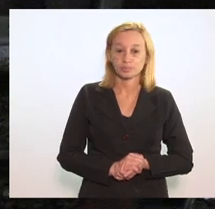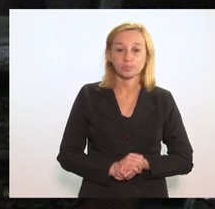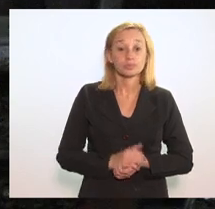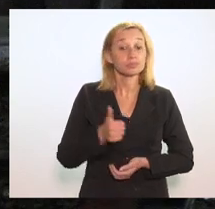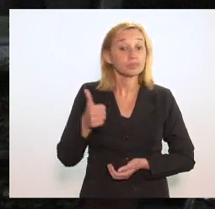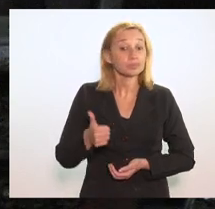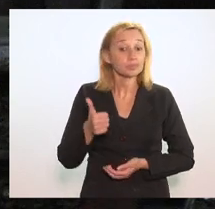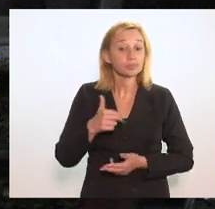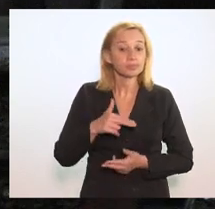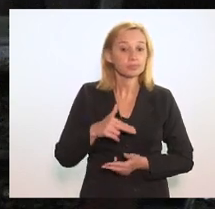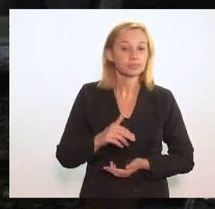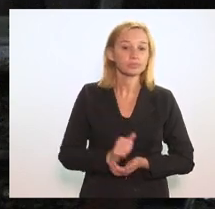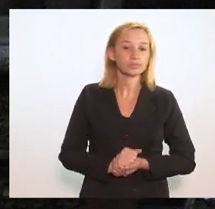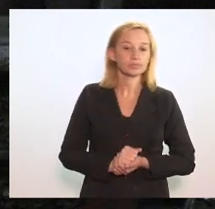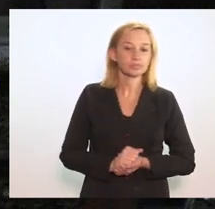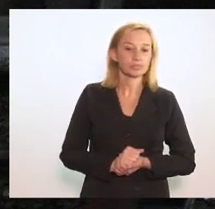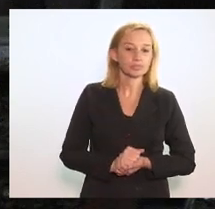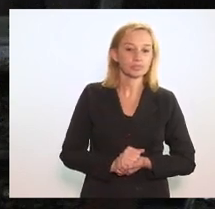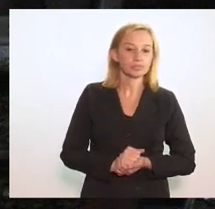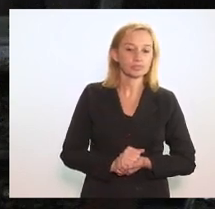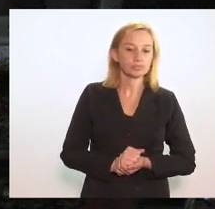primeiro orador.